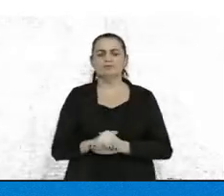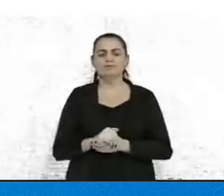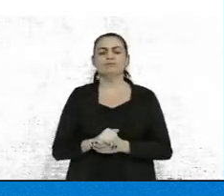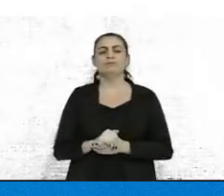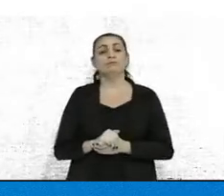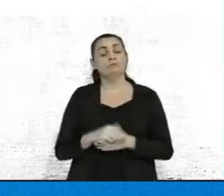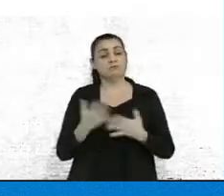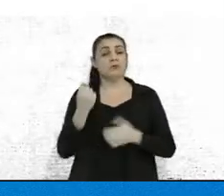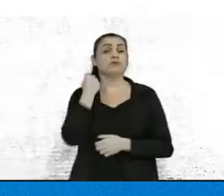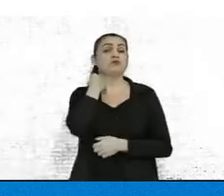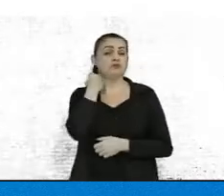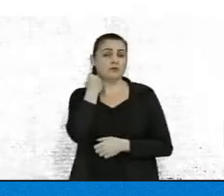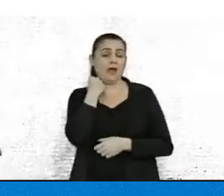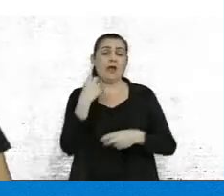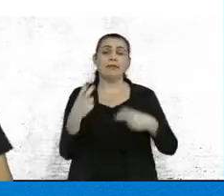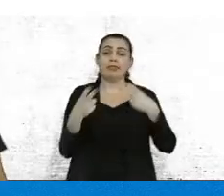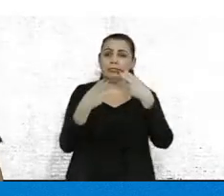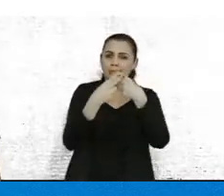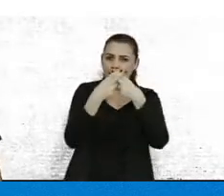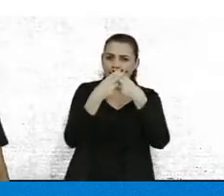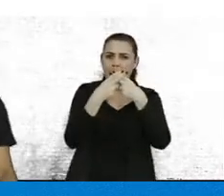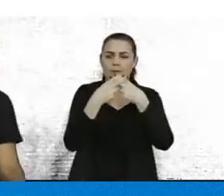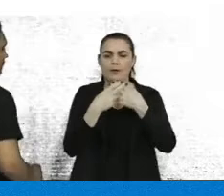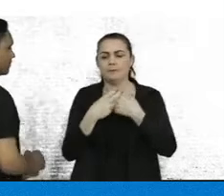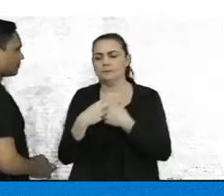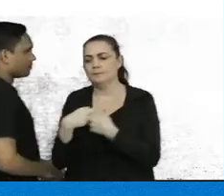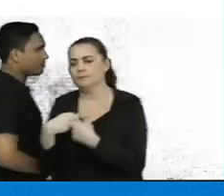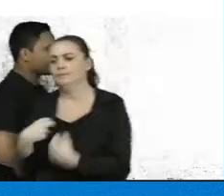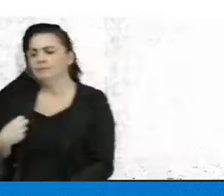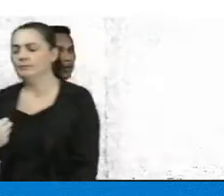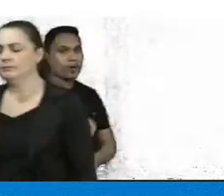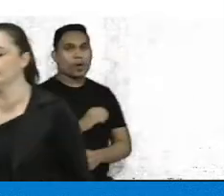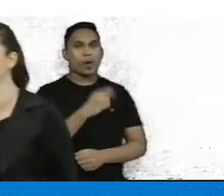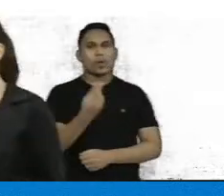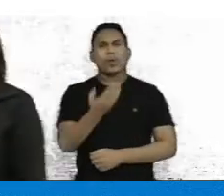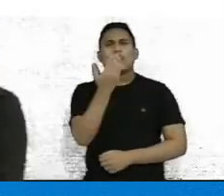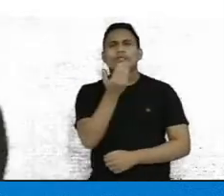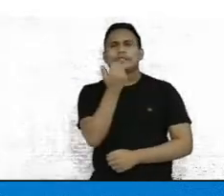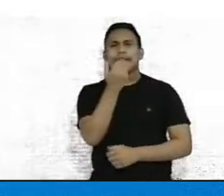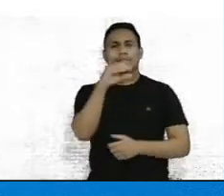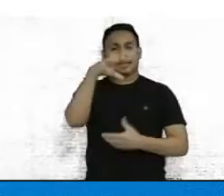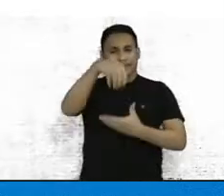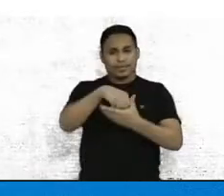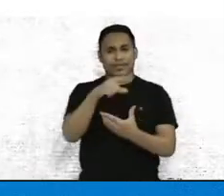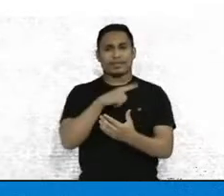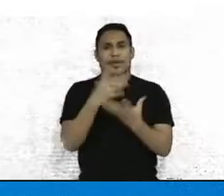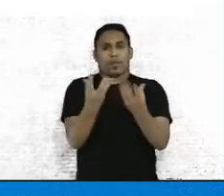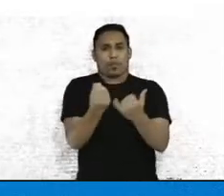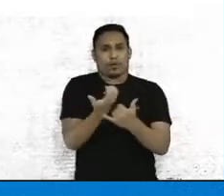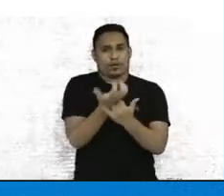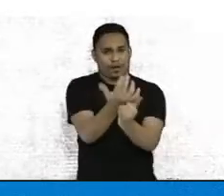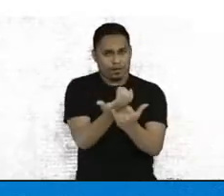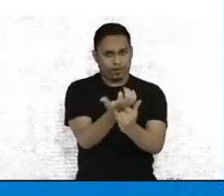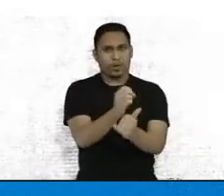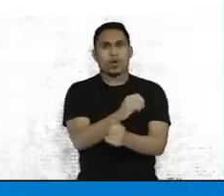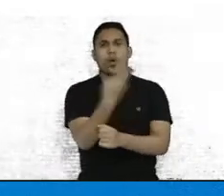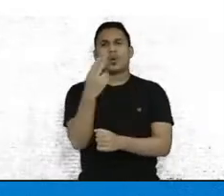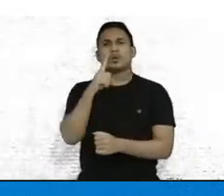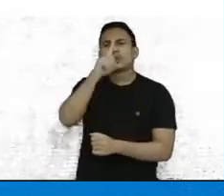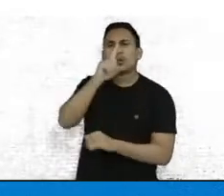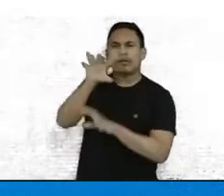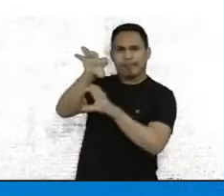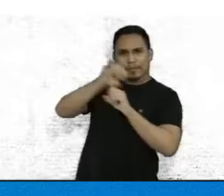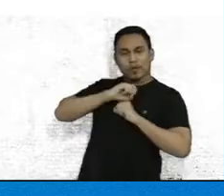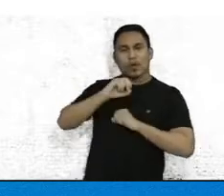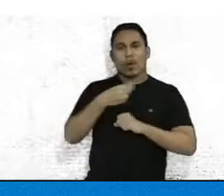trauma, uma dieta excessivamente hipocalórica, o efeito de toxinas, disfunção do fígado e